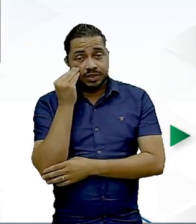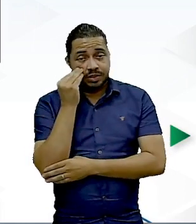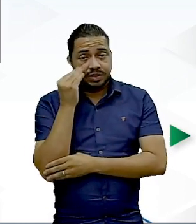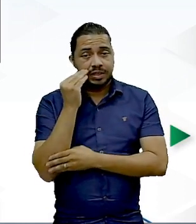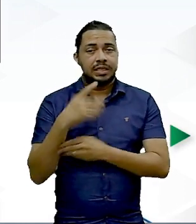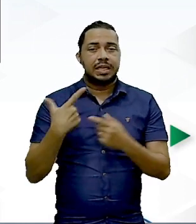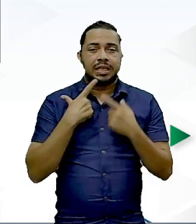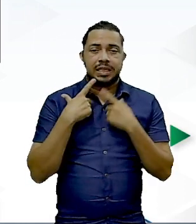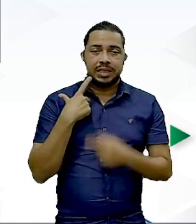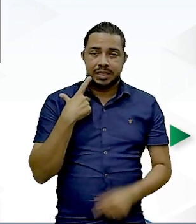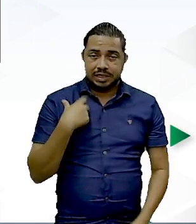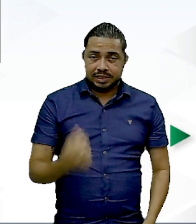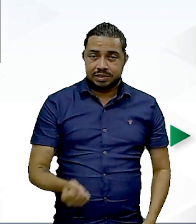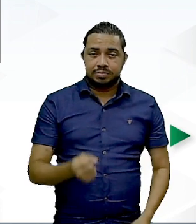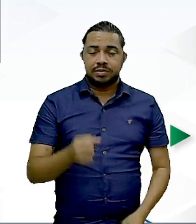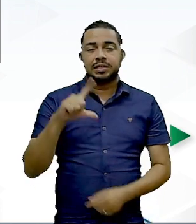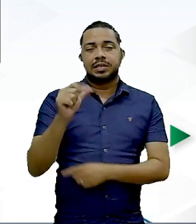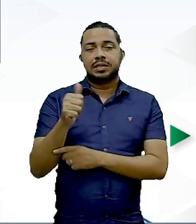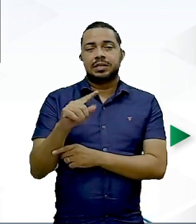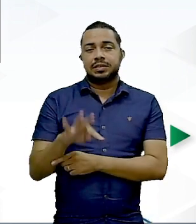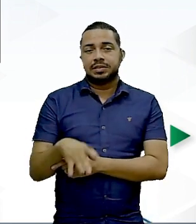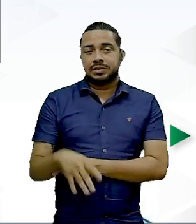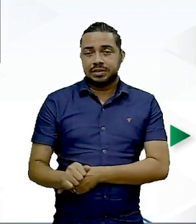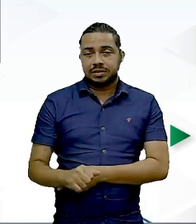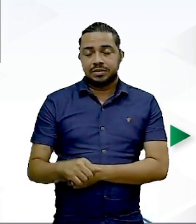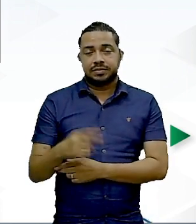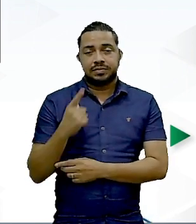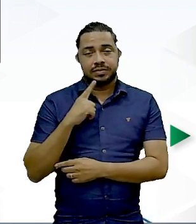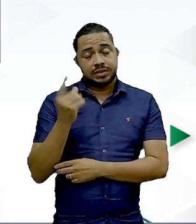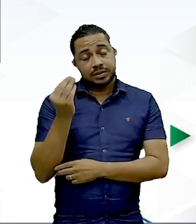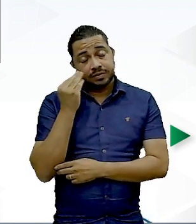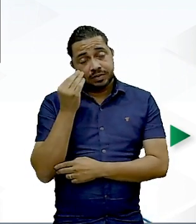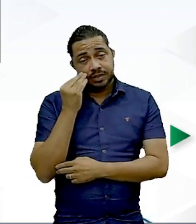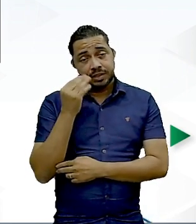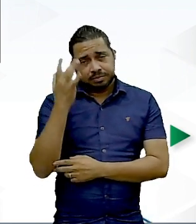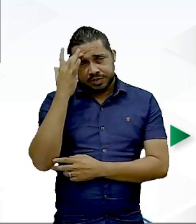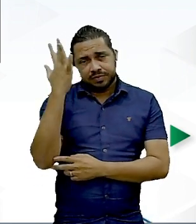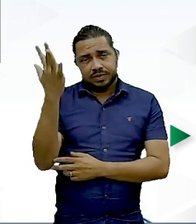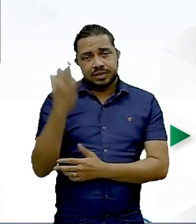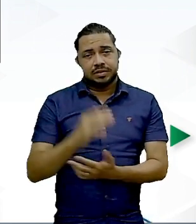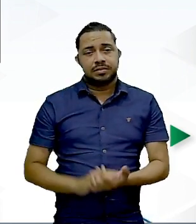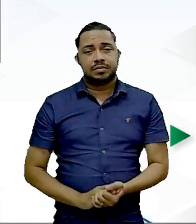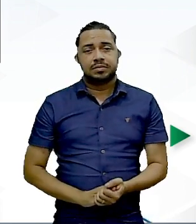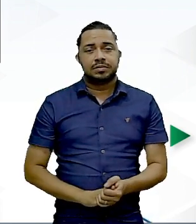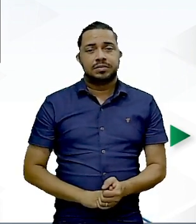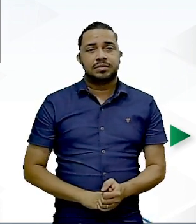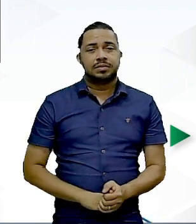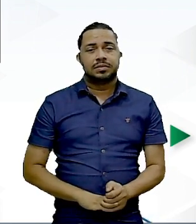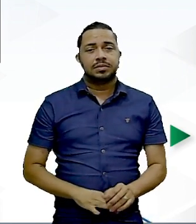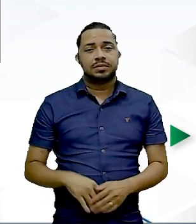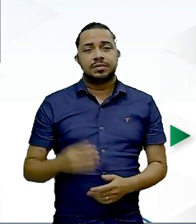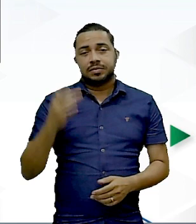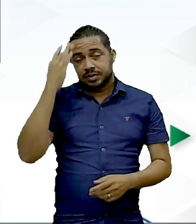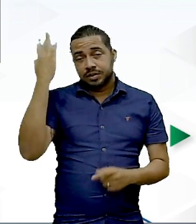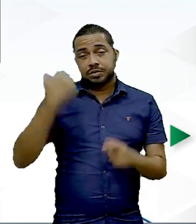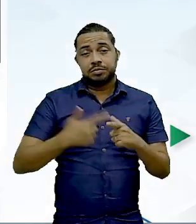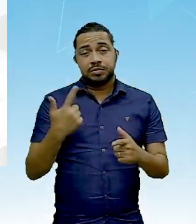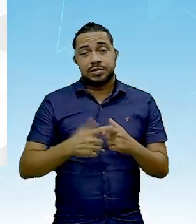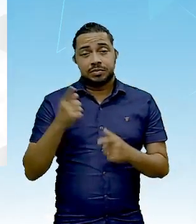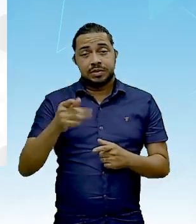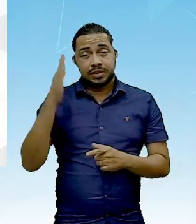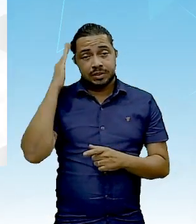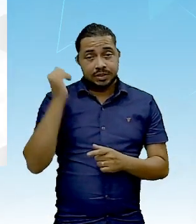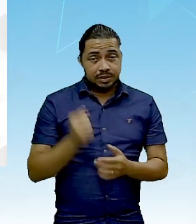Na língua latina, nós vamos ser estado ou situação. Aí é mais fácil, né? Muito mais fácil porque você